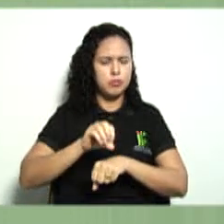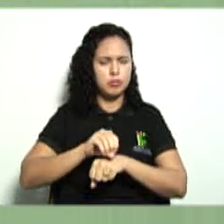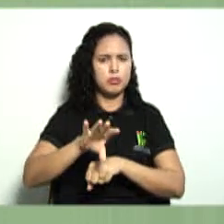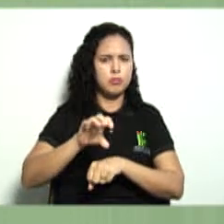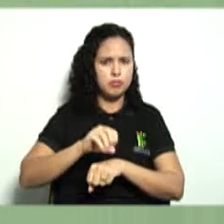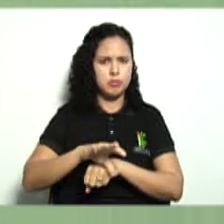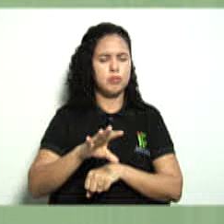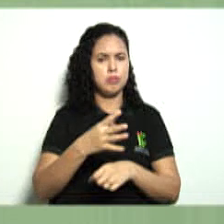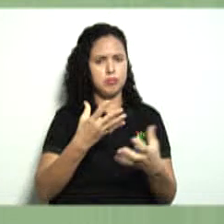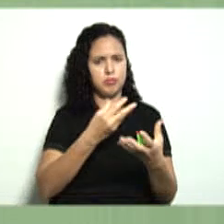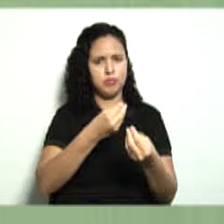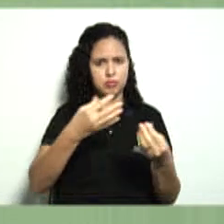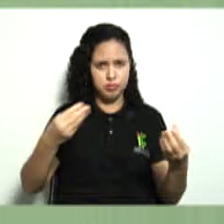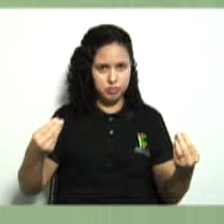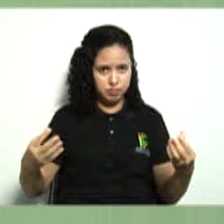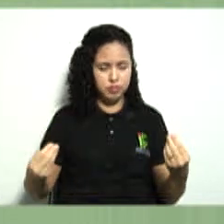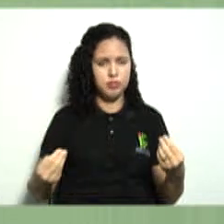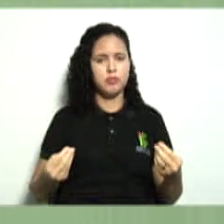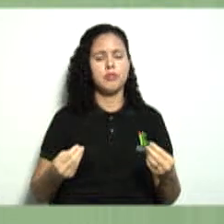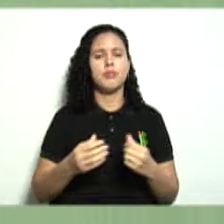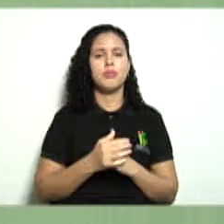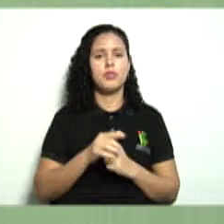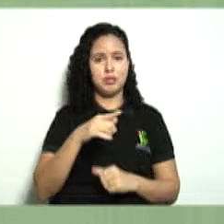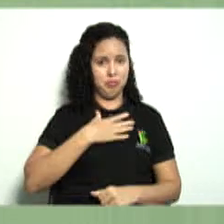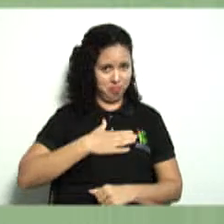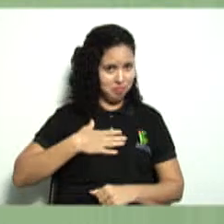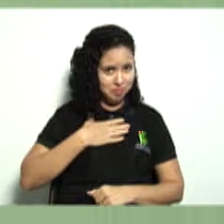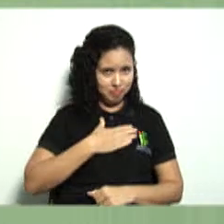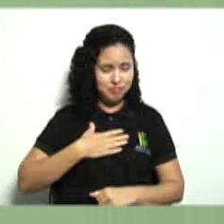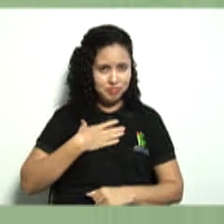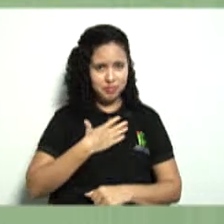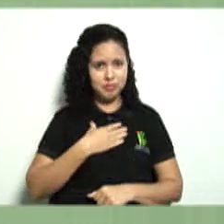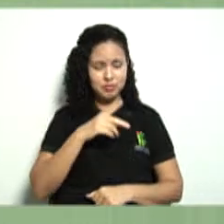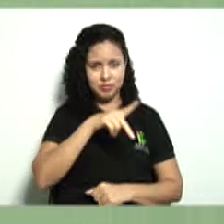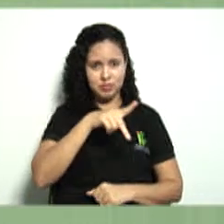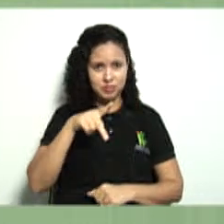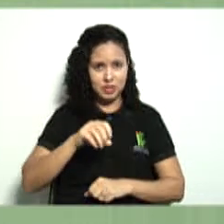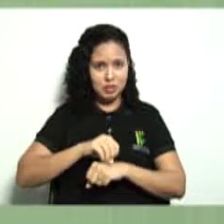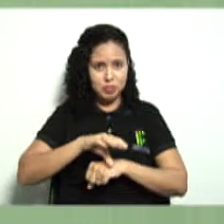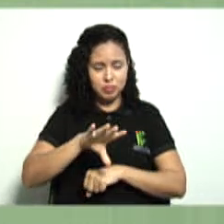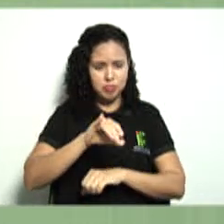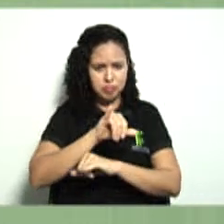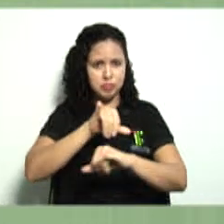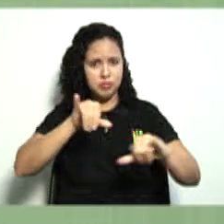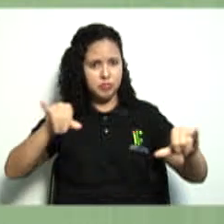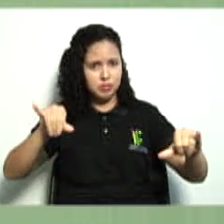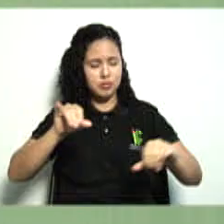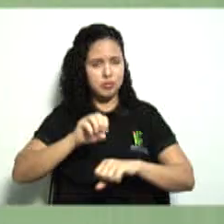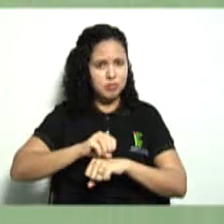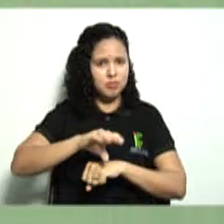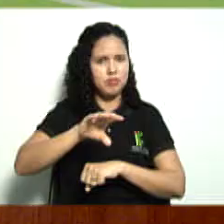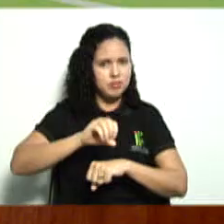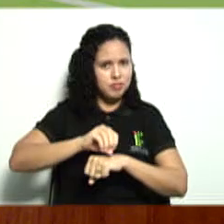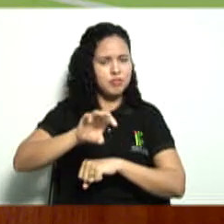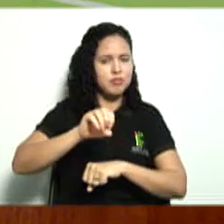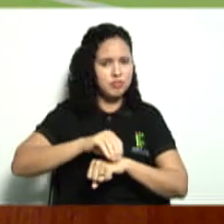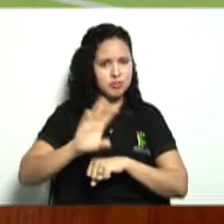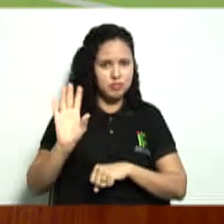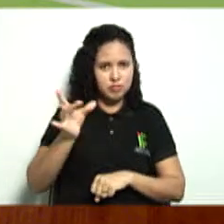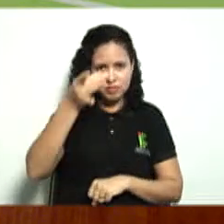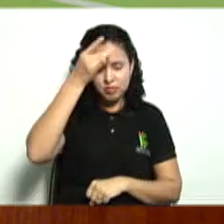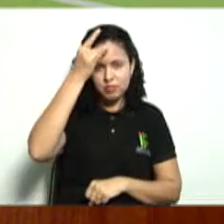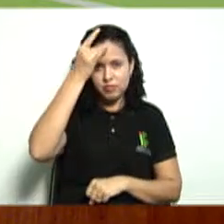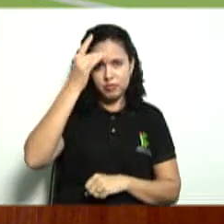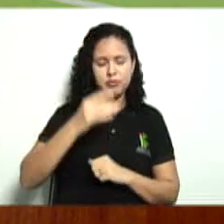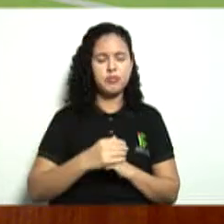estar adorando aí, né? Do outro lado. Vocês estão gostando, né? O professor aqui está passando muita informação, muita dica. Mas quando a gente trabalha